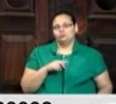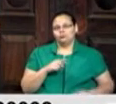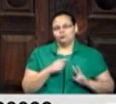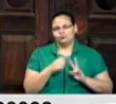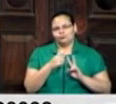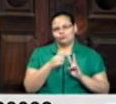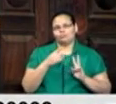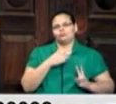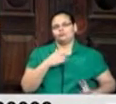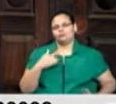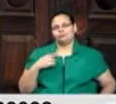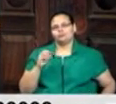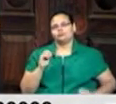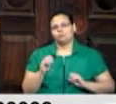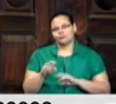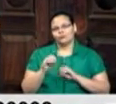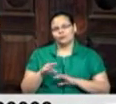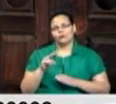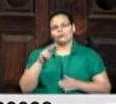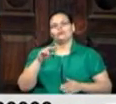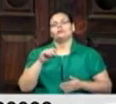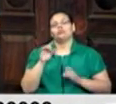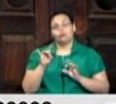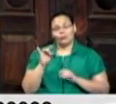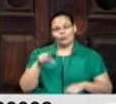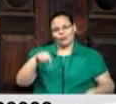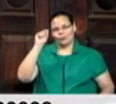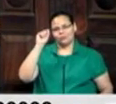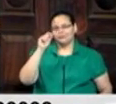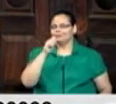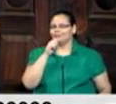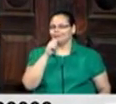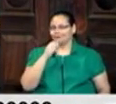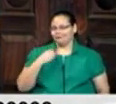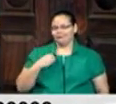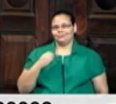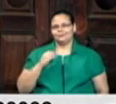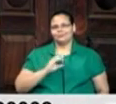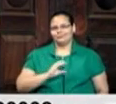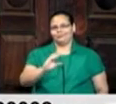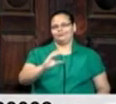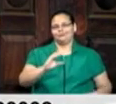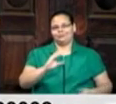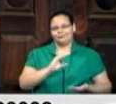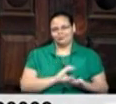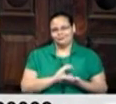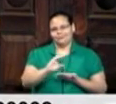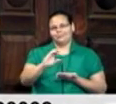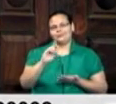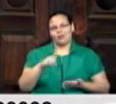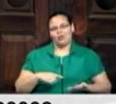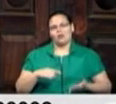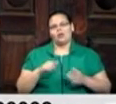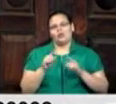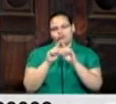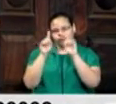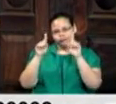setores, foram escolhidos para deixar de receber o pagamento referente aos